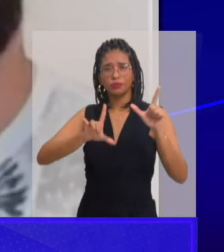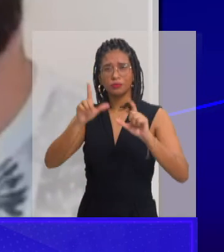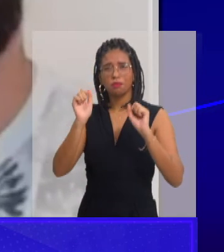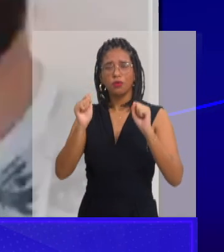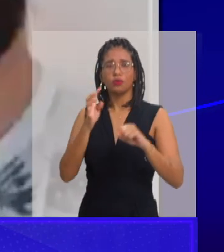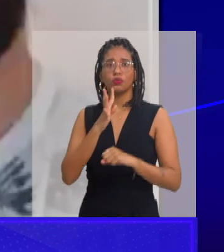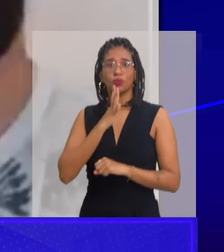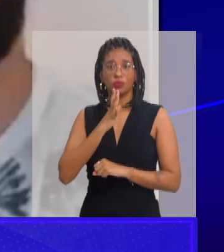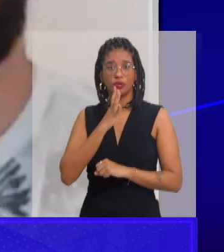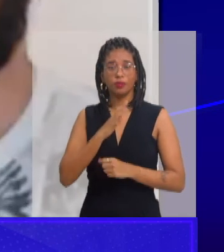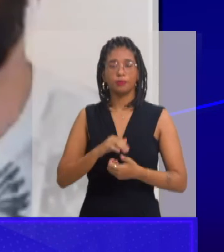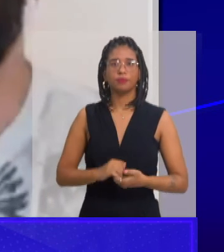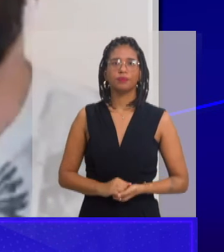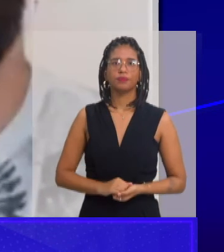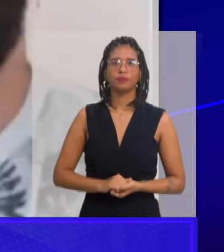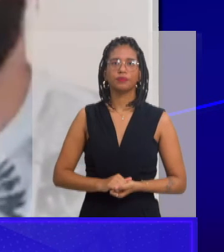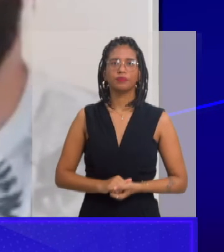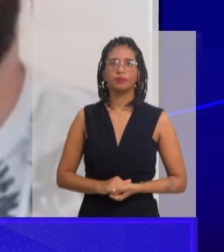pode conhecer?